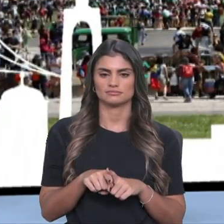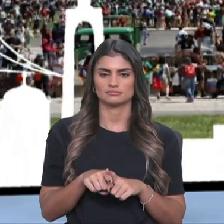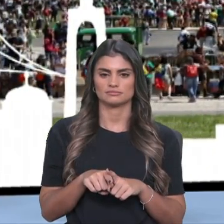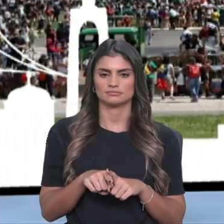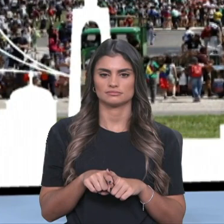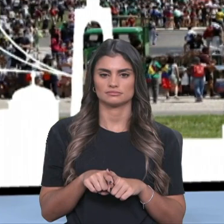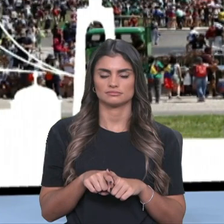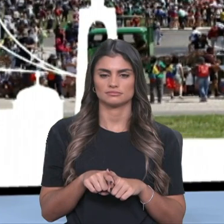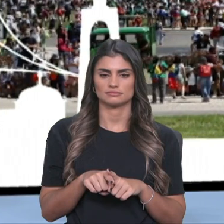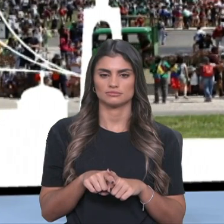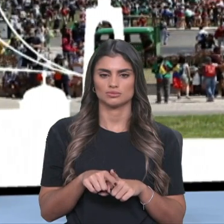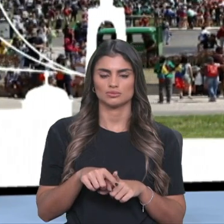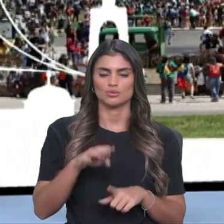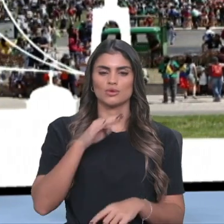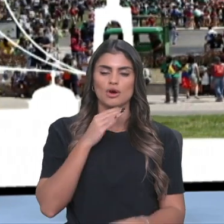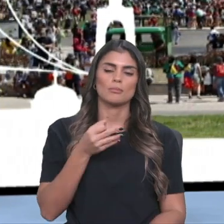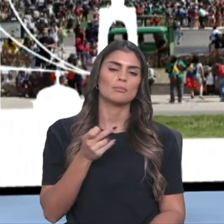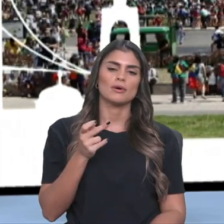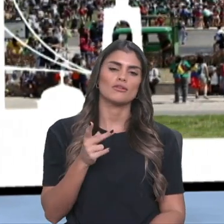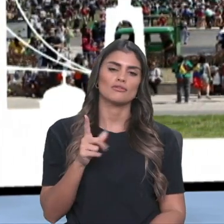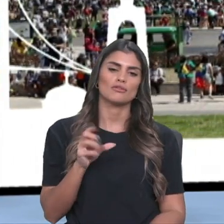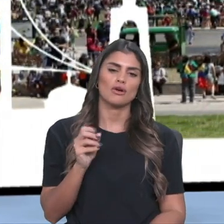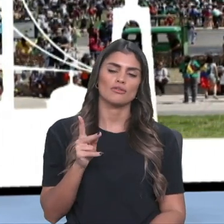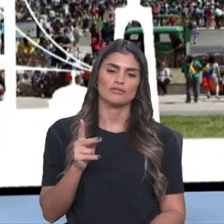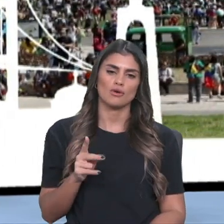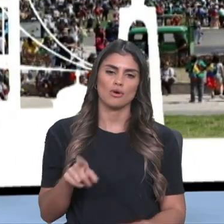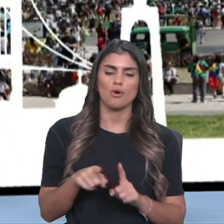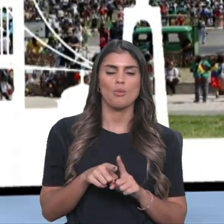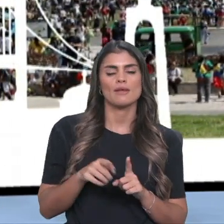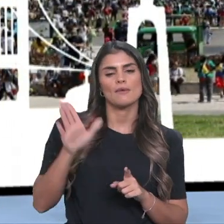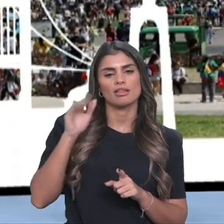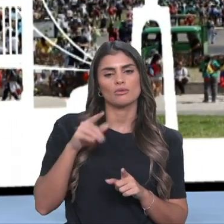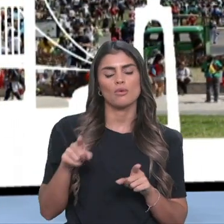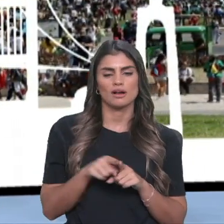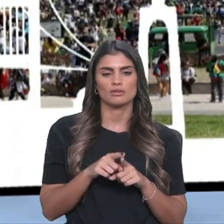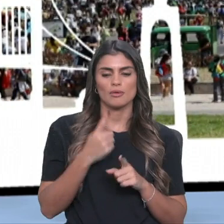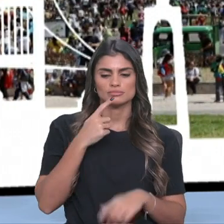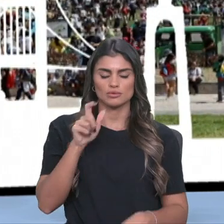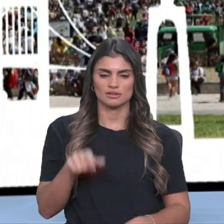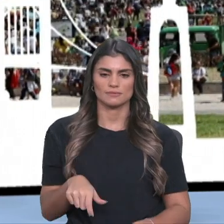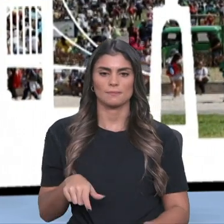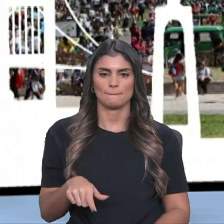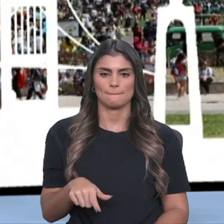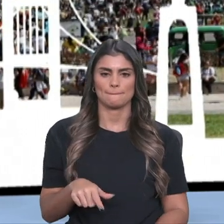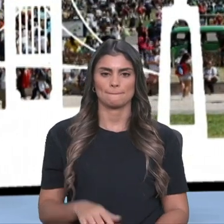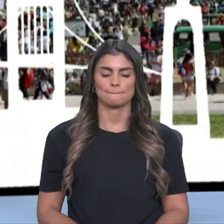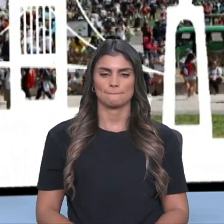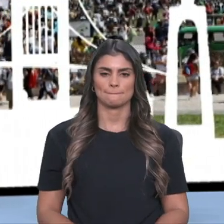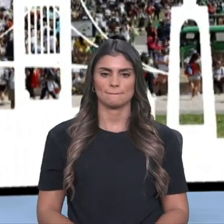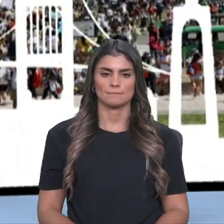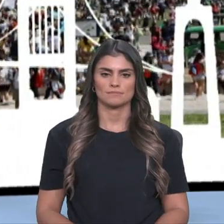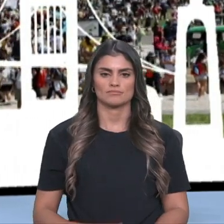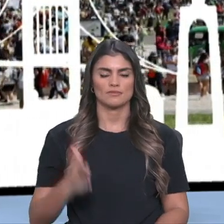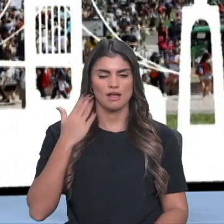de Pavlov, não é? Ou como um animal, meramente um animal, ou como alguém com instintos